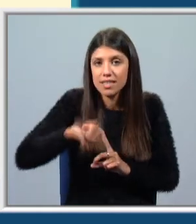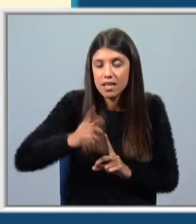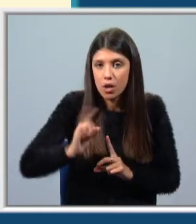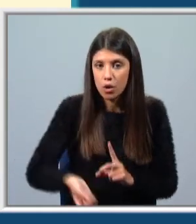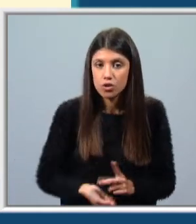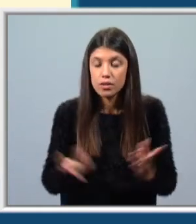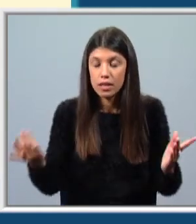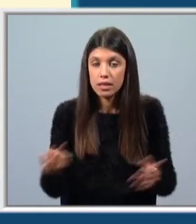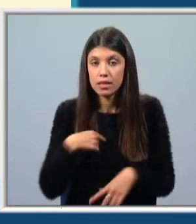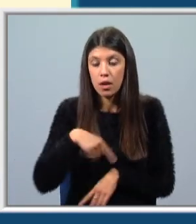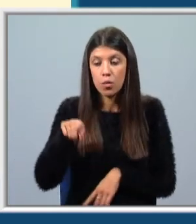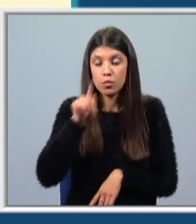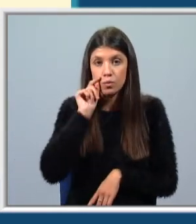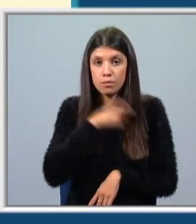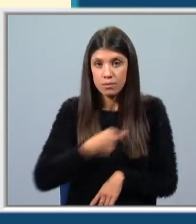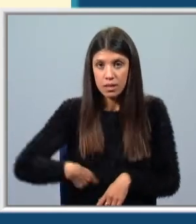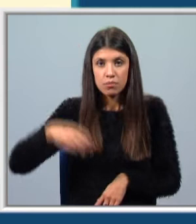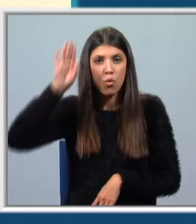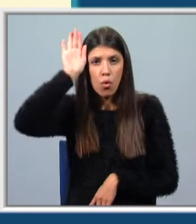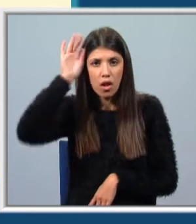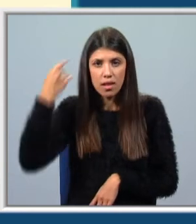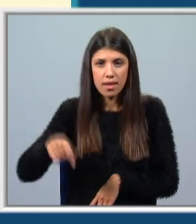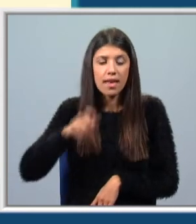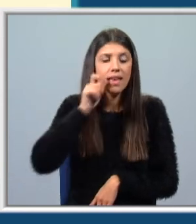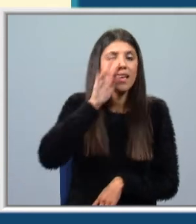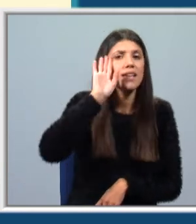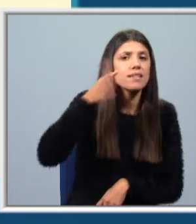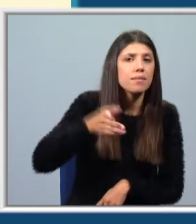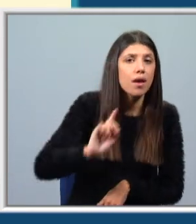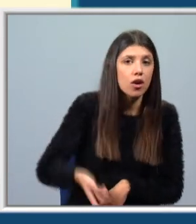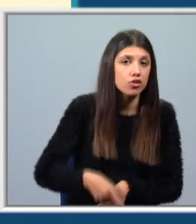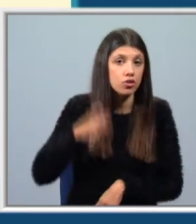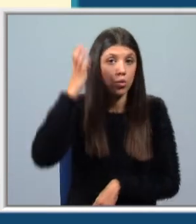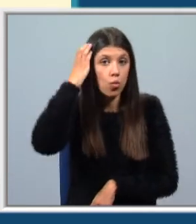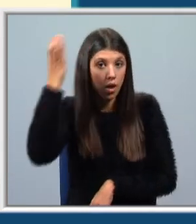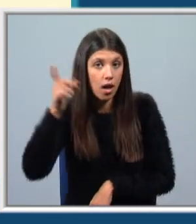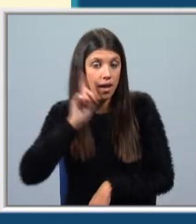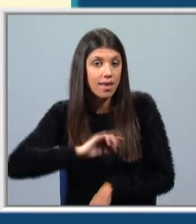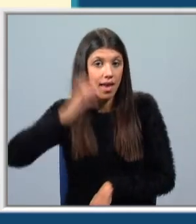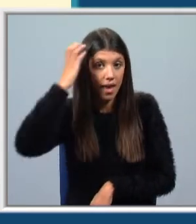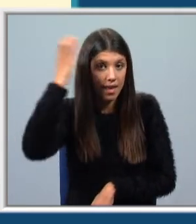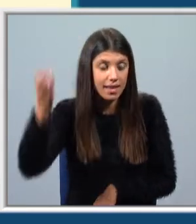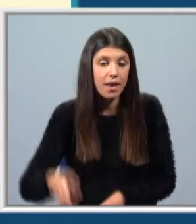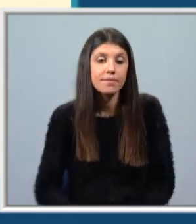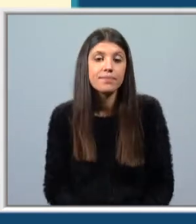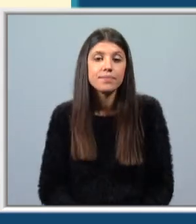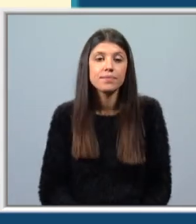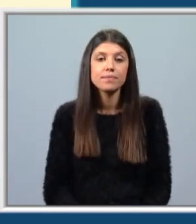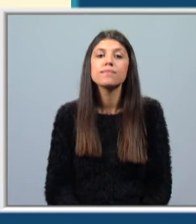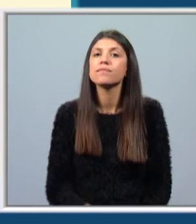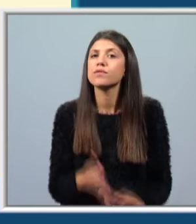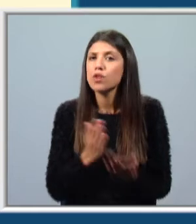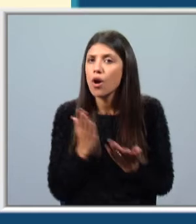que o príncipe tinha orelhas de burro? Era quem? Era o rei e a rainha, mais